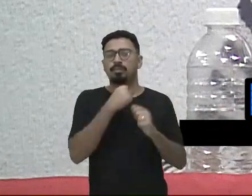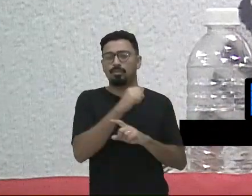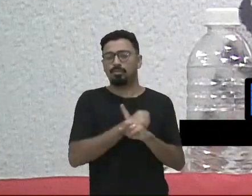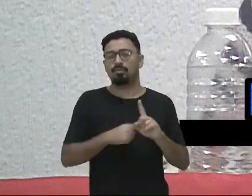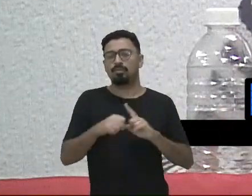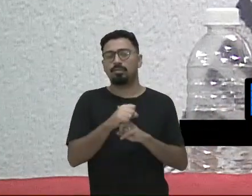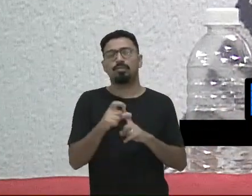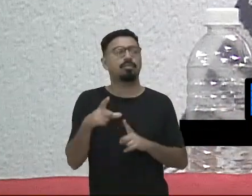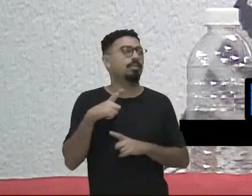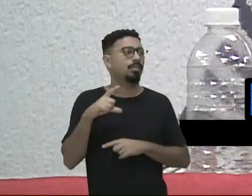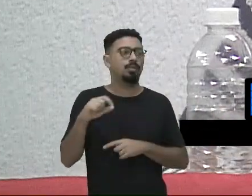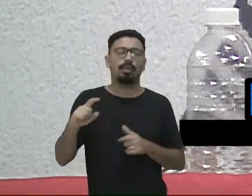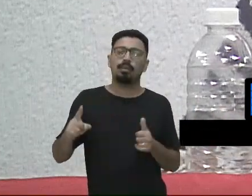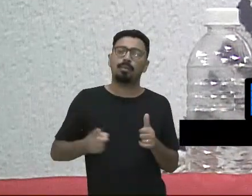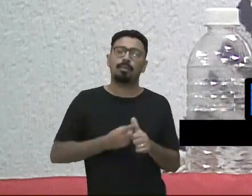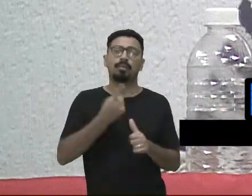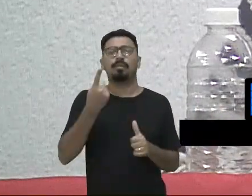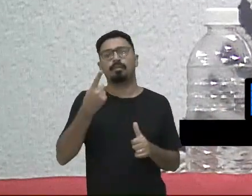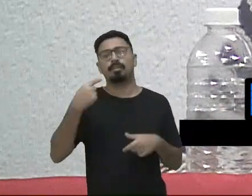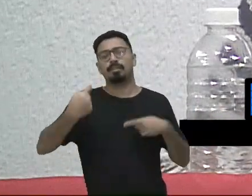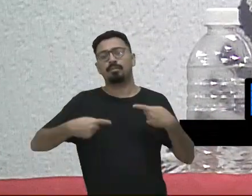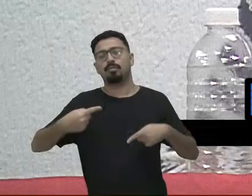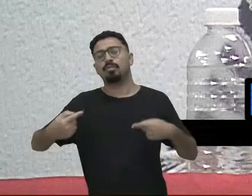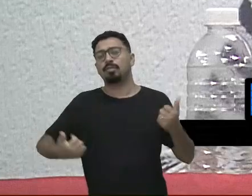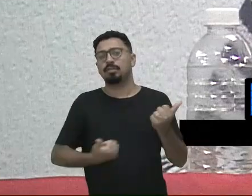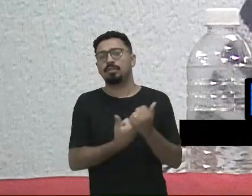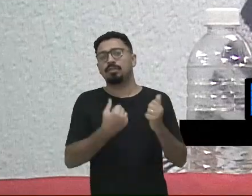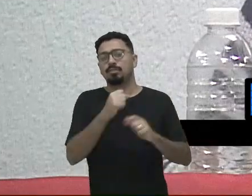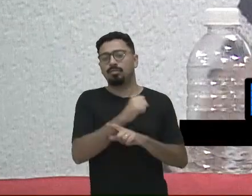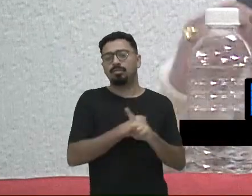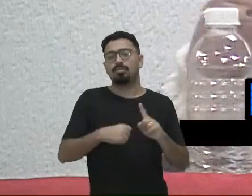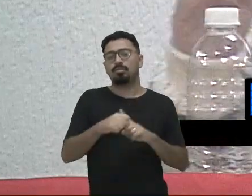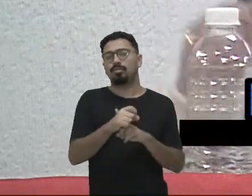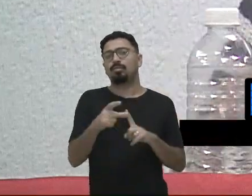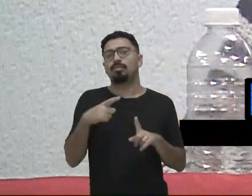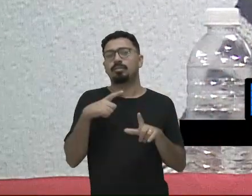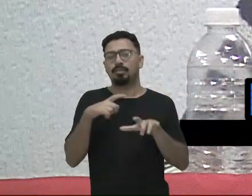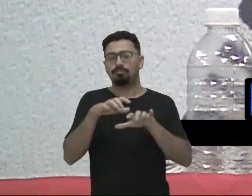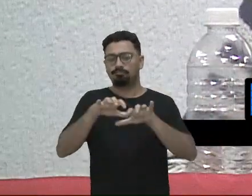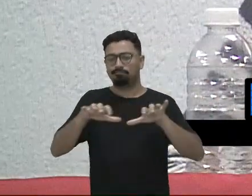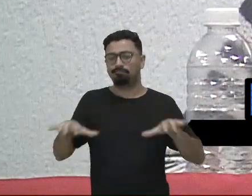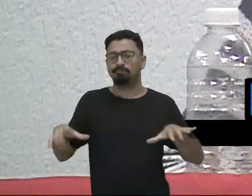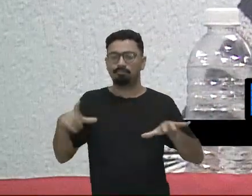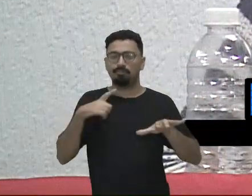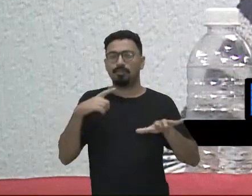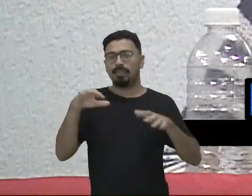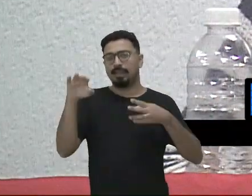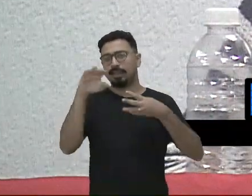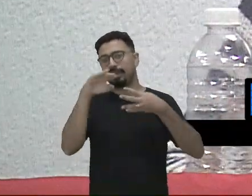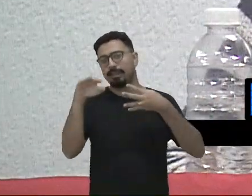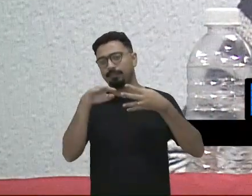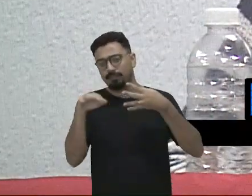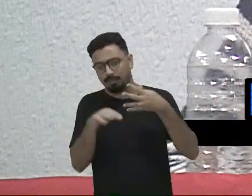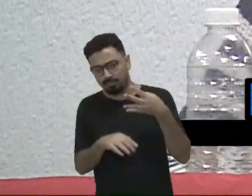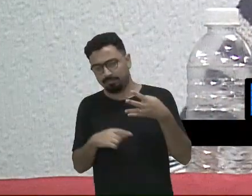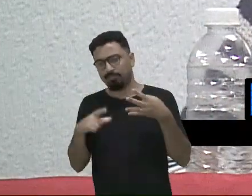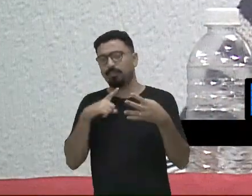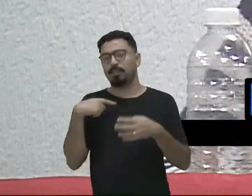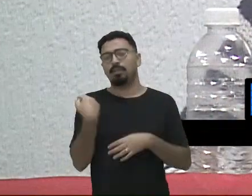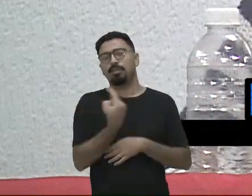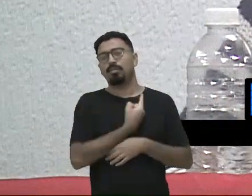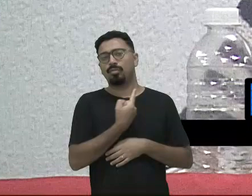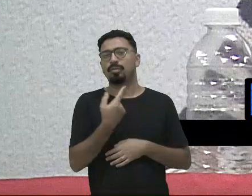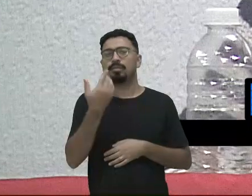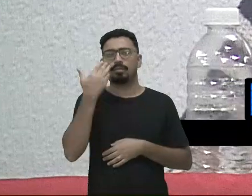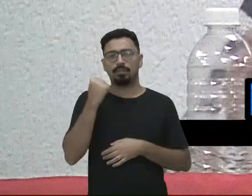é a primeira vez que a política de assistência social, ela é dividida em níveis de proteção. Então, lá já a gente já vê a